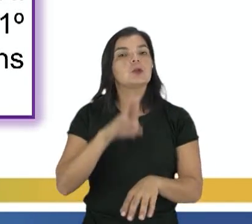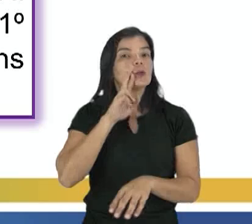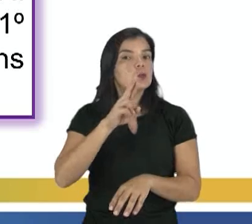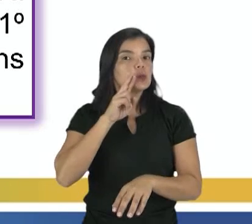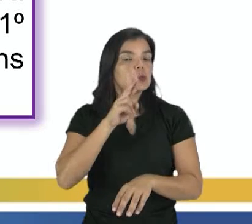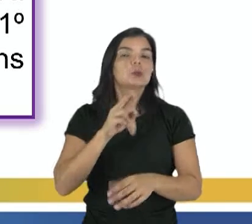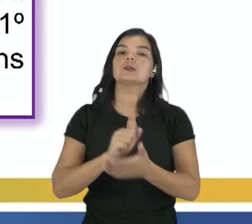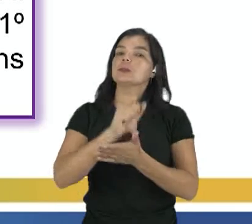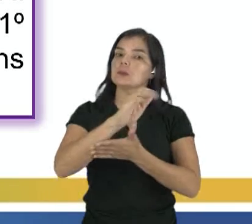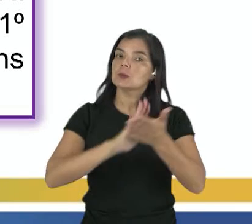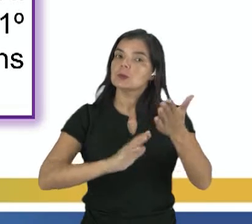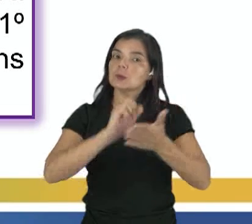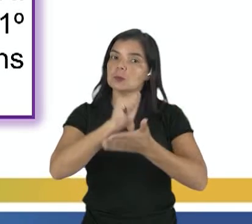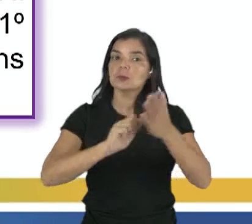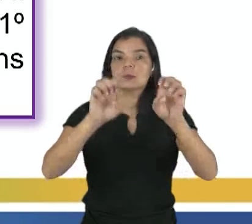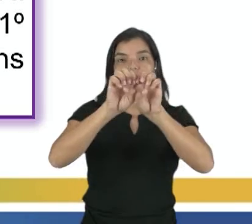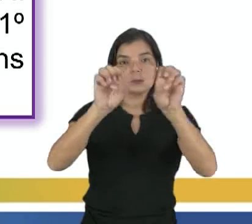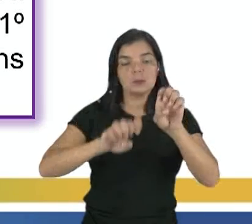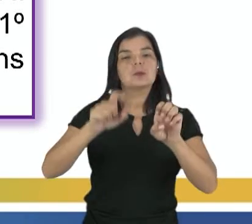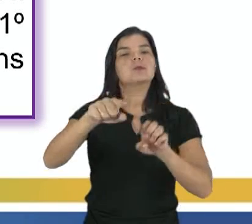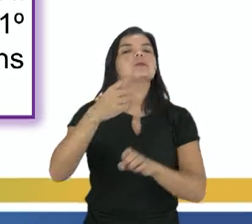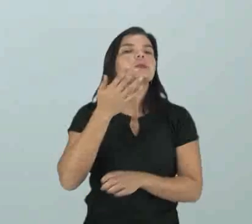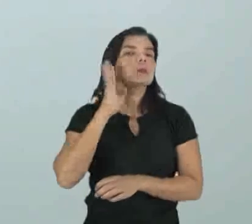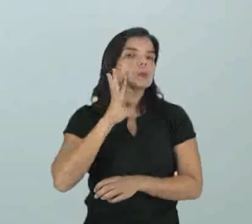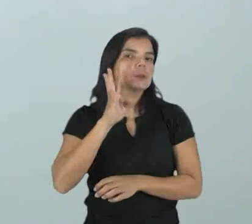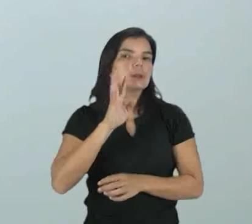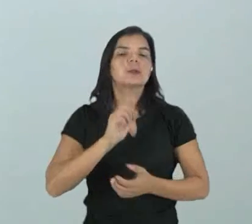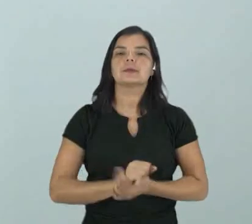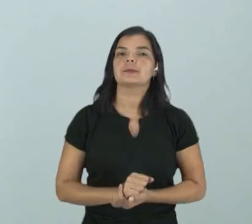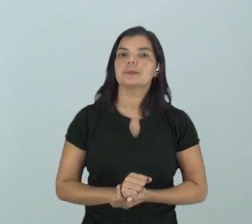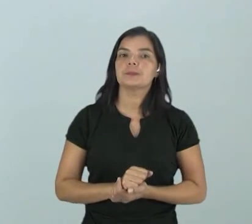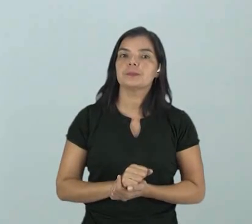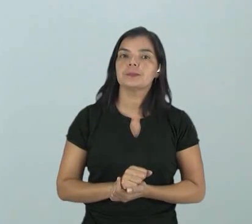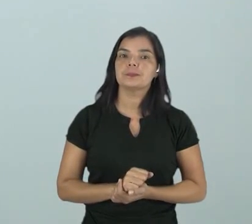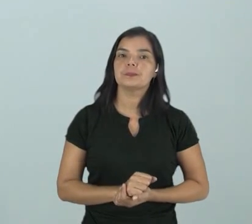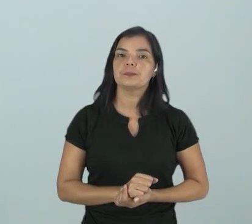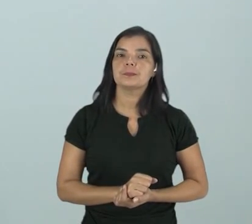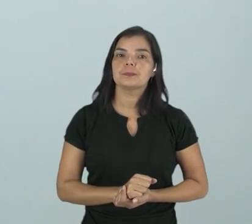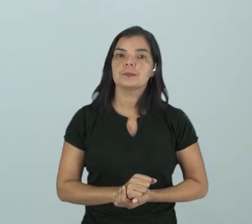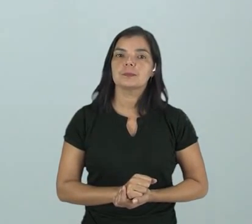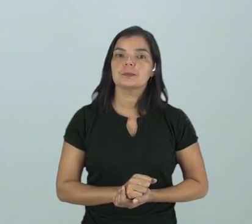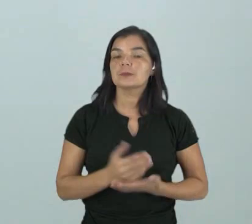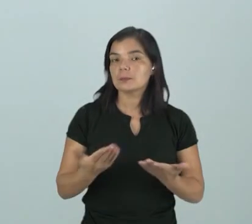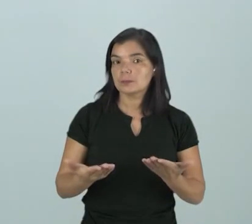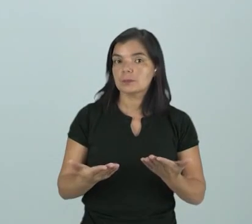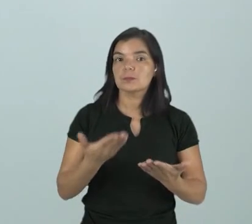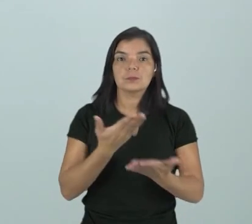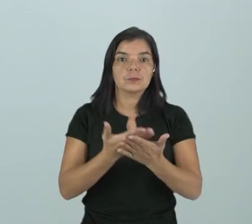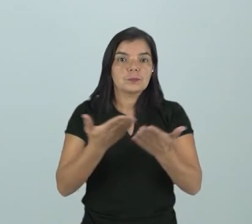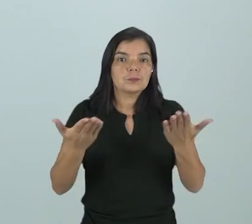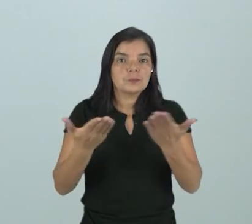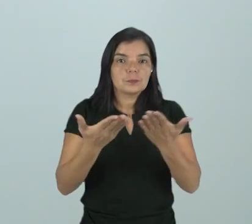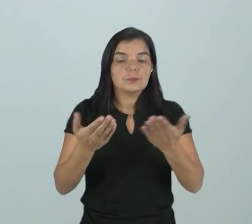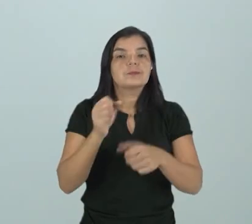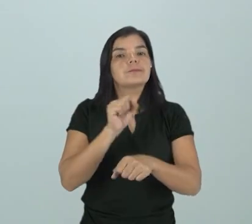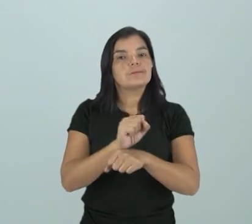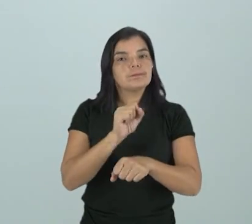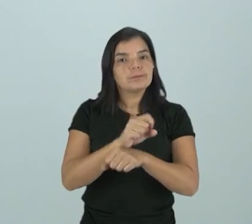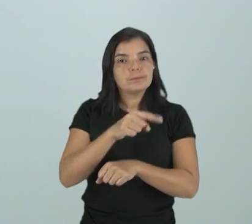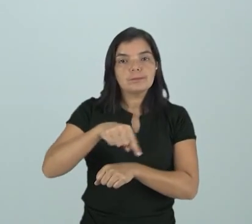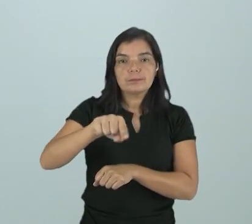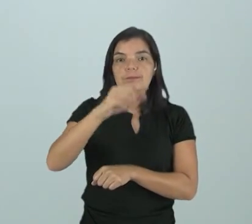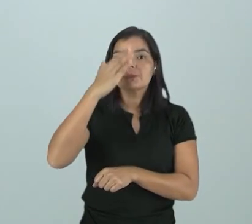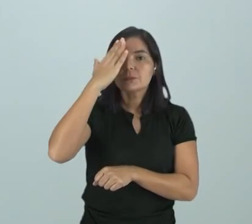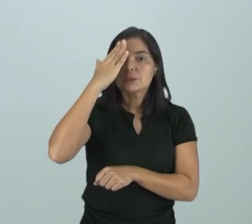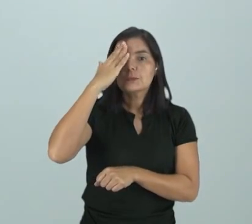resolver bastante equações que você vai ficar bem fera tão botando aqui para mim essa foi nossa aula de hoje espero que você tenha